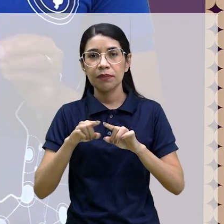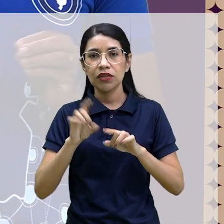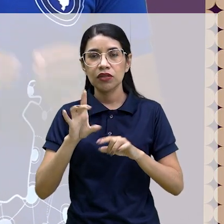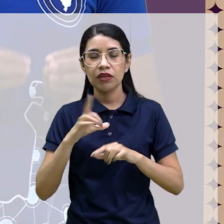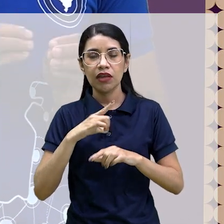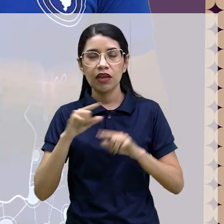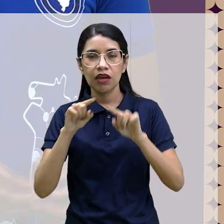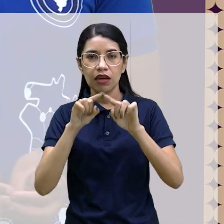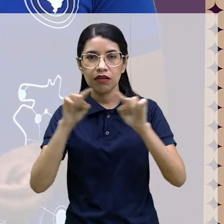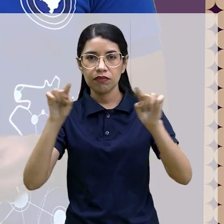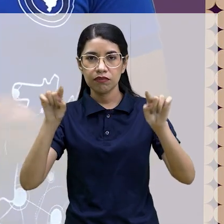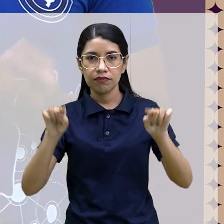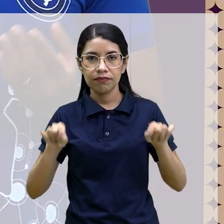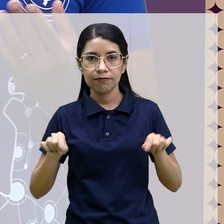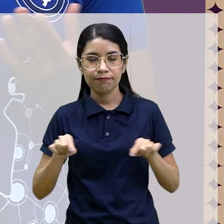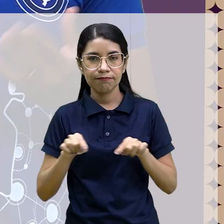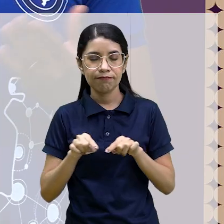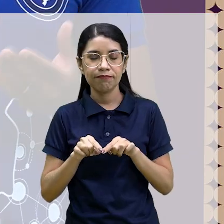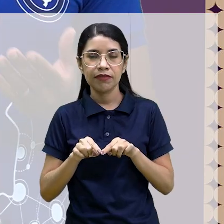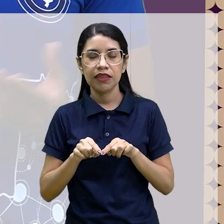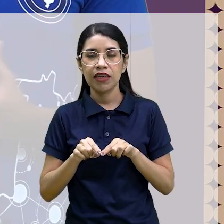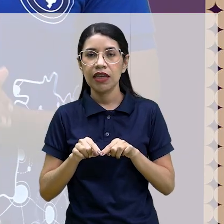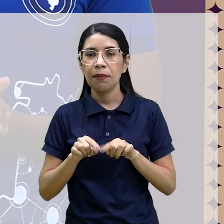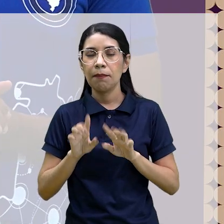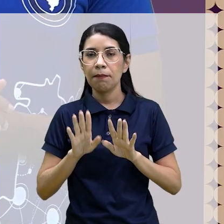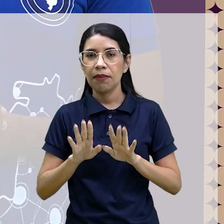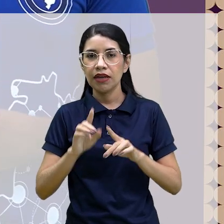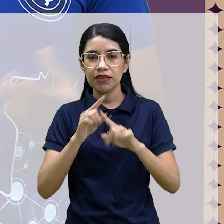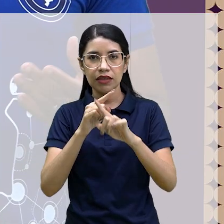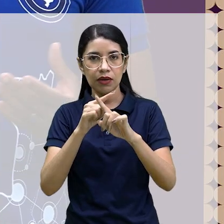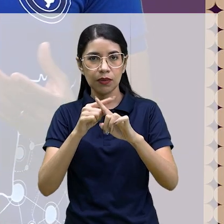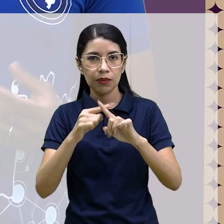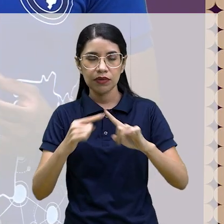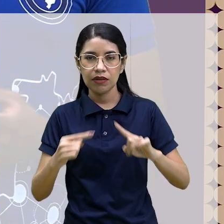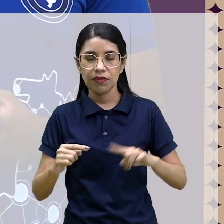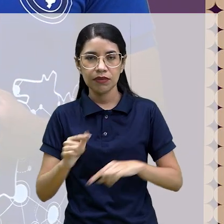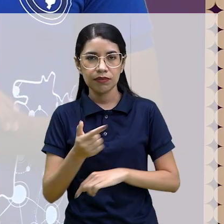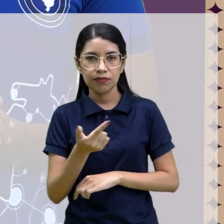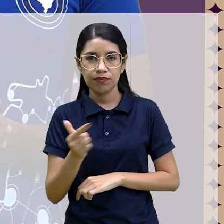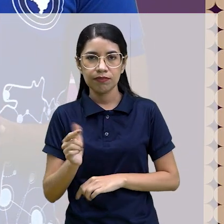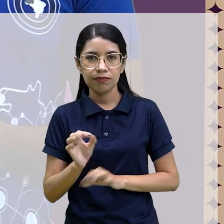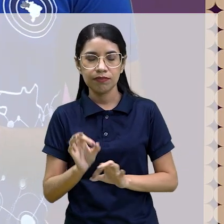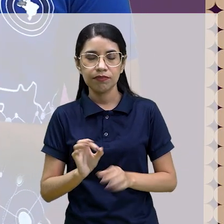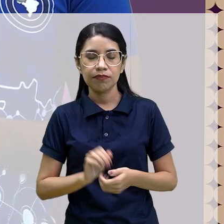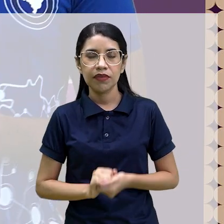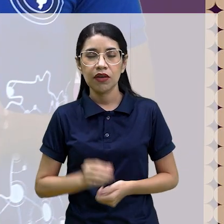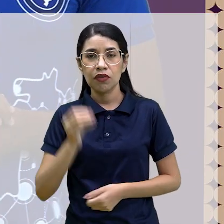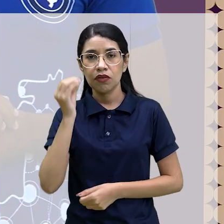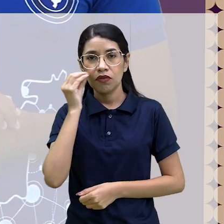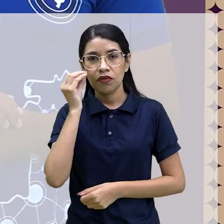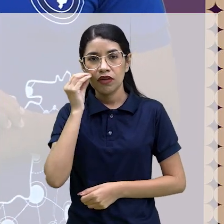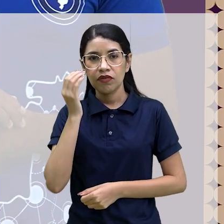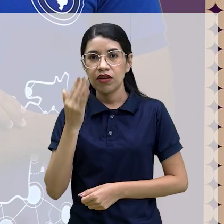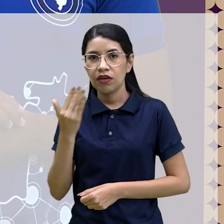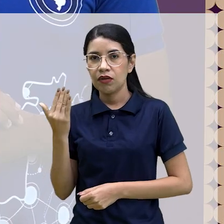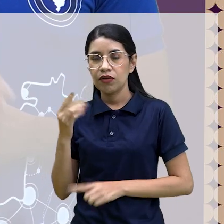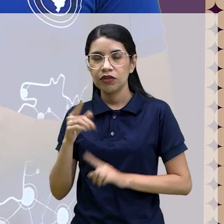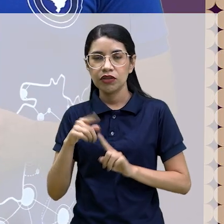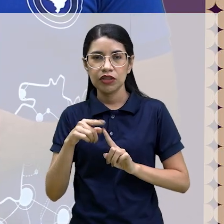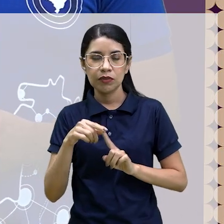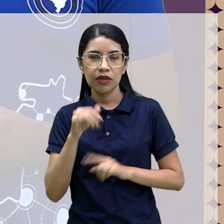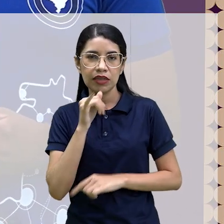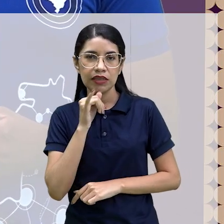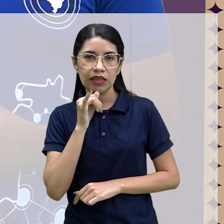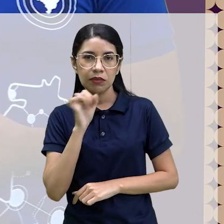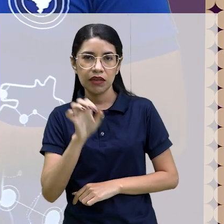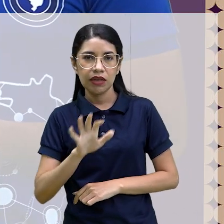apenas por segmentos de reta. E esses segmentos não irão se cruzar. Acompanhe comigo aqui alguns exemplos, né?